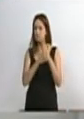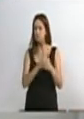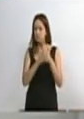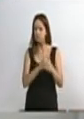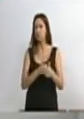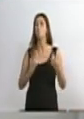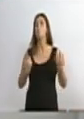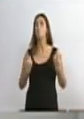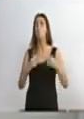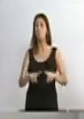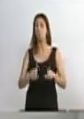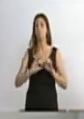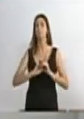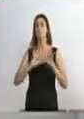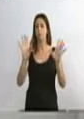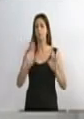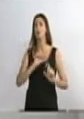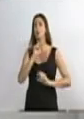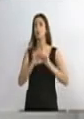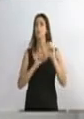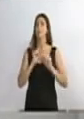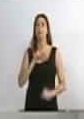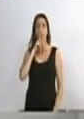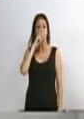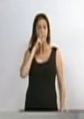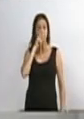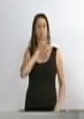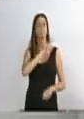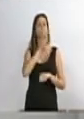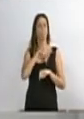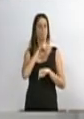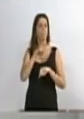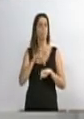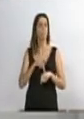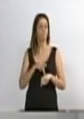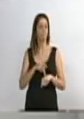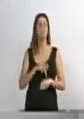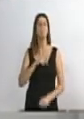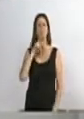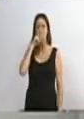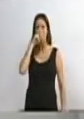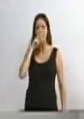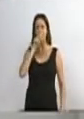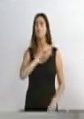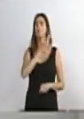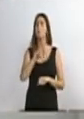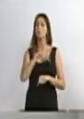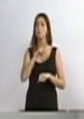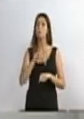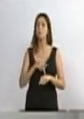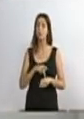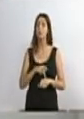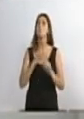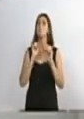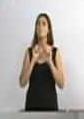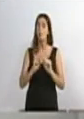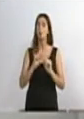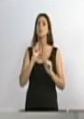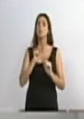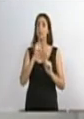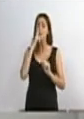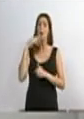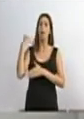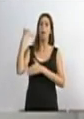a democracia, pode ser perigoso para a nação, perigosíssimo para a nação, pode retroceder